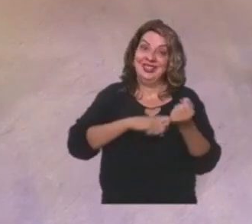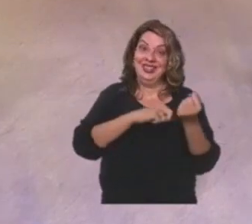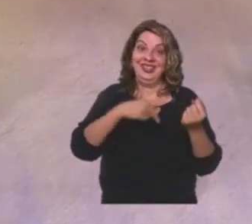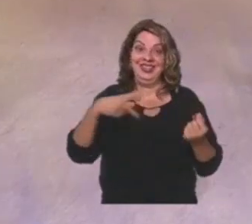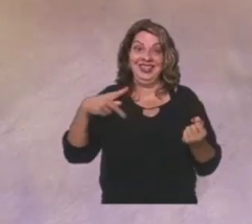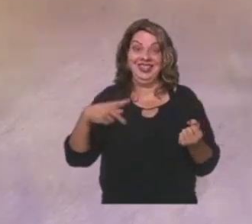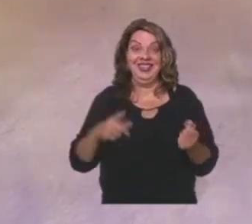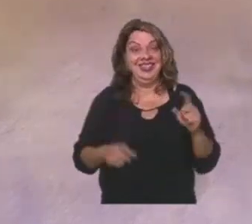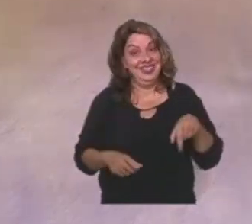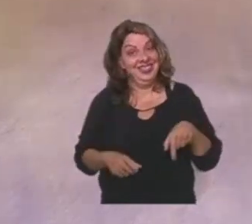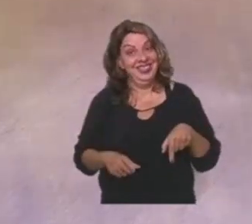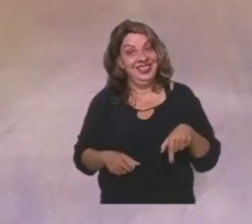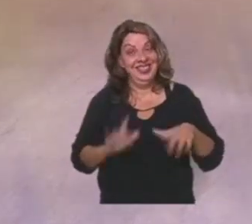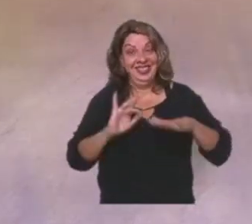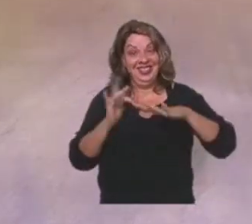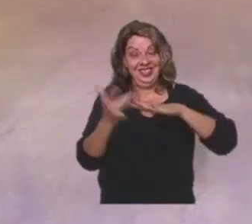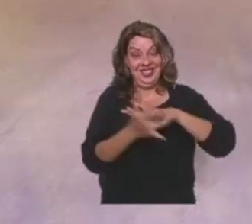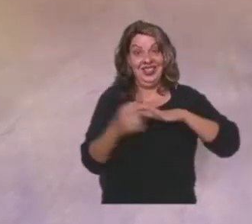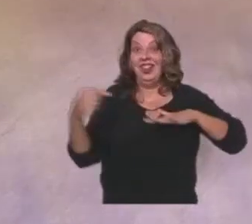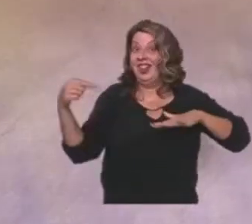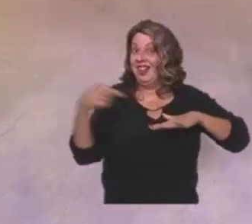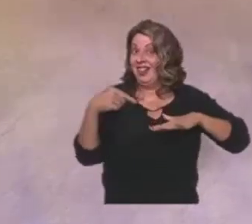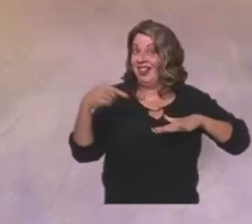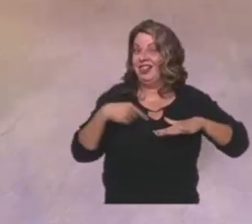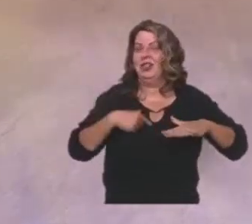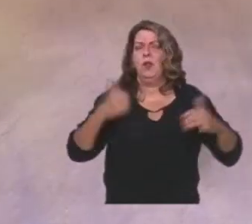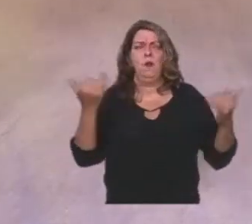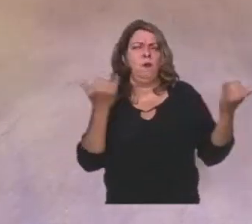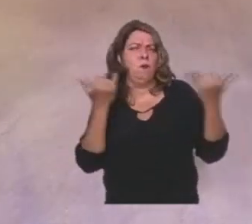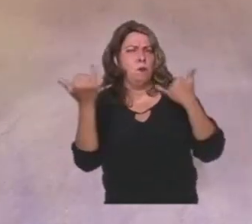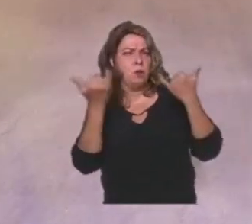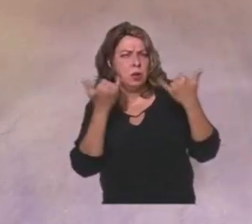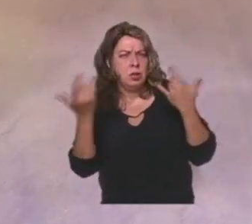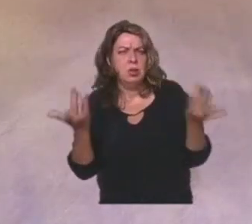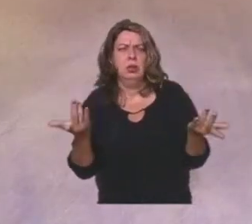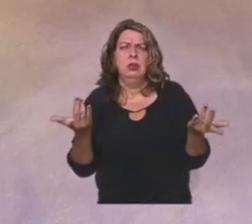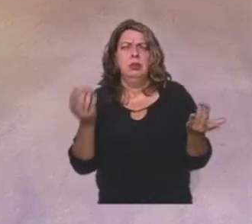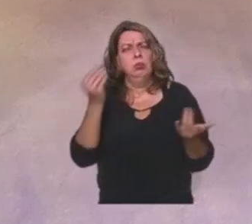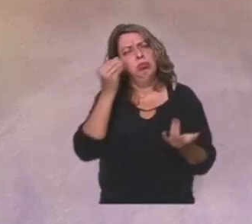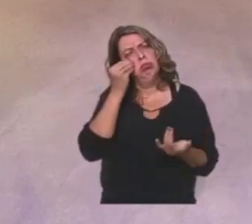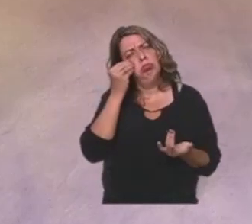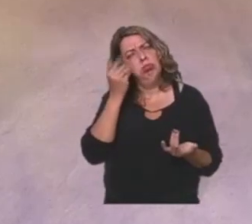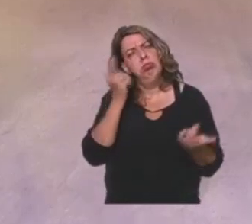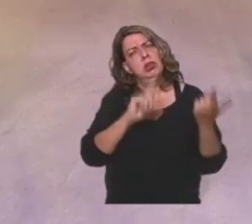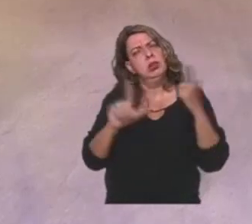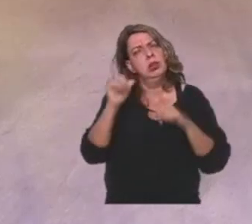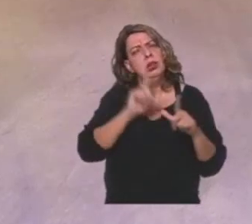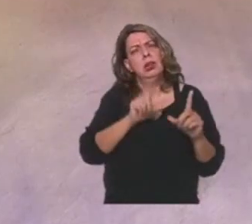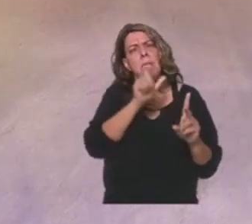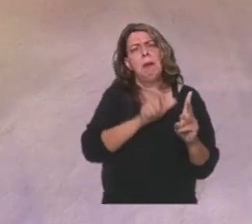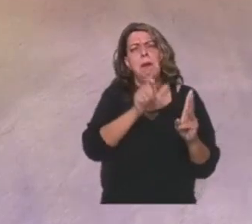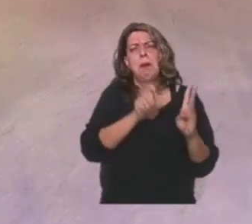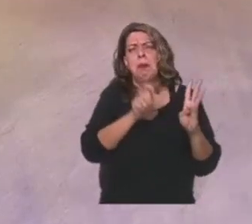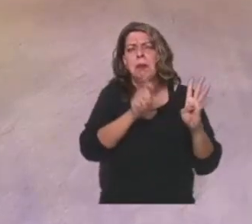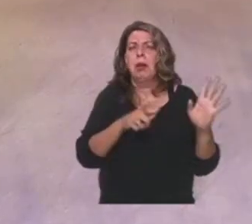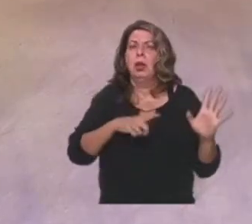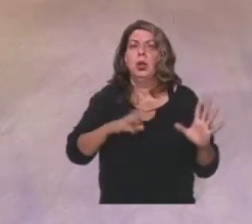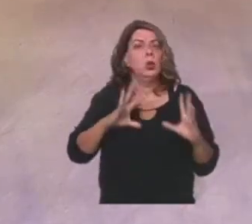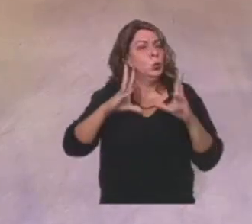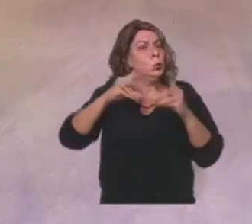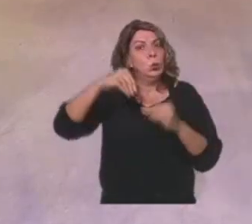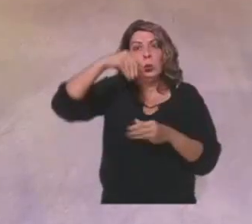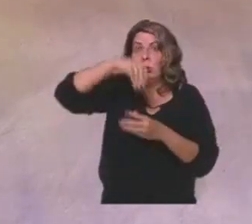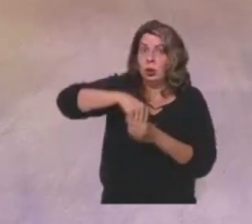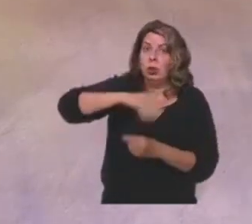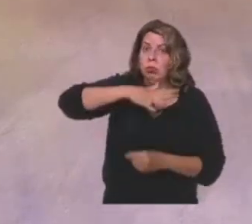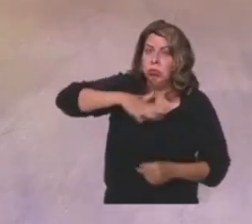É isso aí, lá nas nossas redes sociais você confere informações, acompanha um pouquinho mais os nossos contemplados. Tudo que você tem aqui do Universo